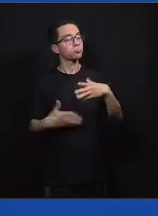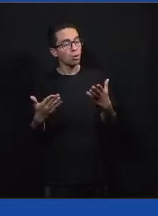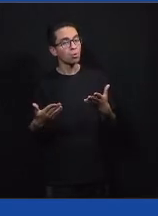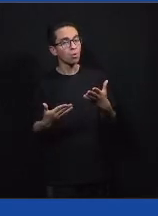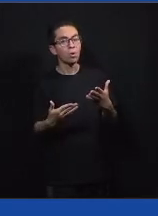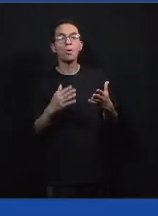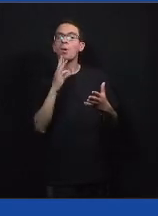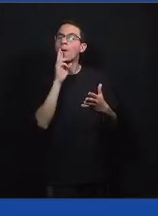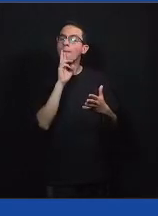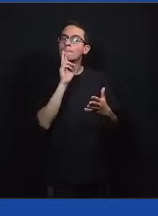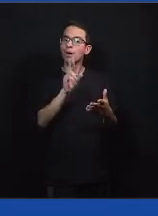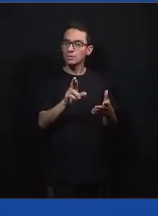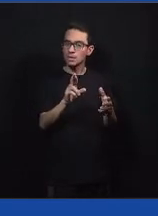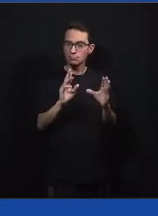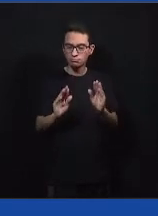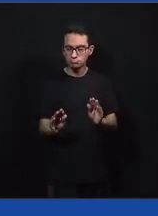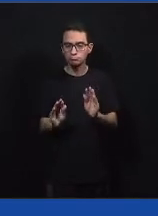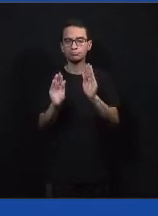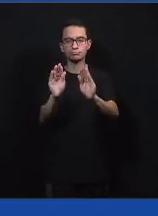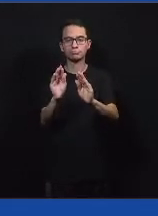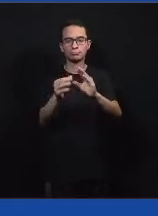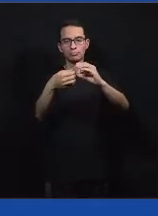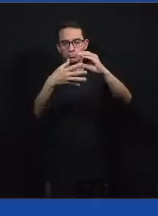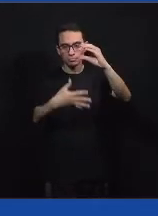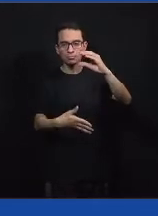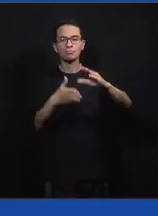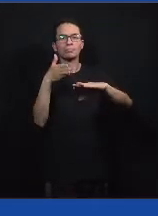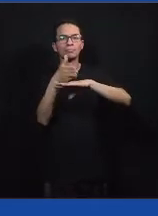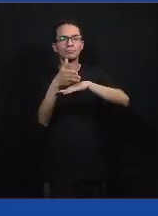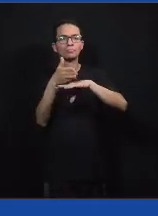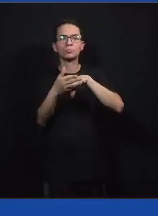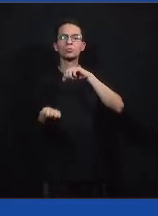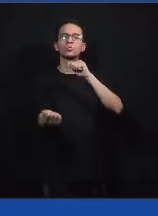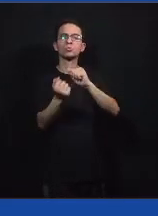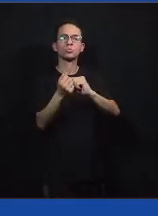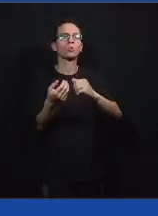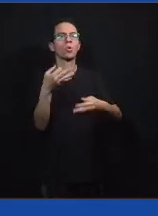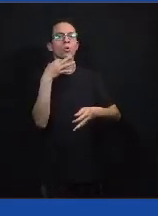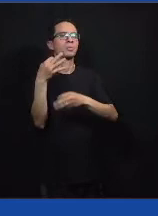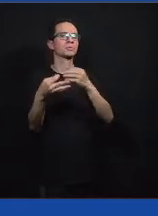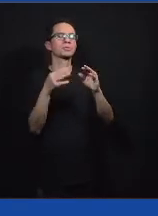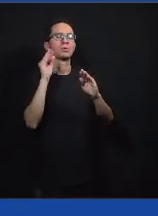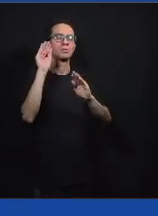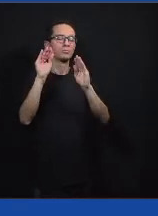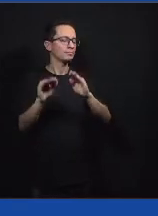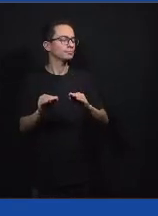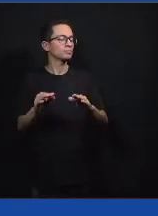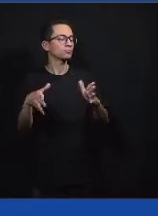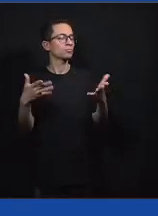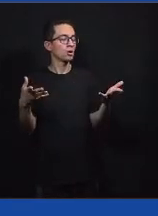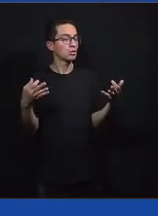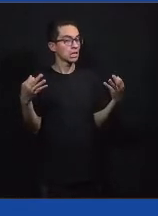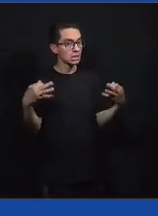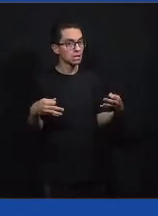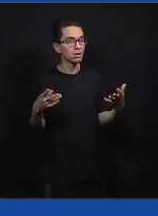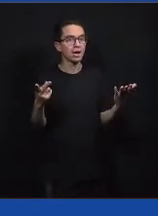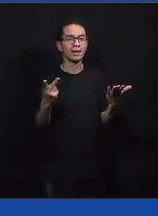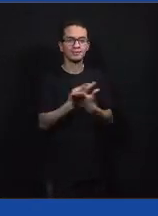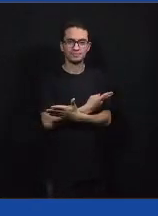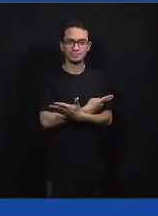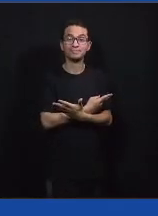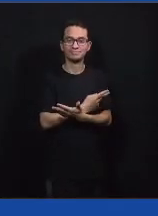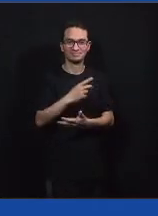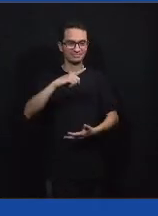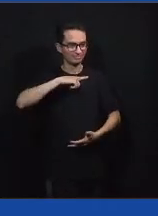chat a sua resposta e aí aqui os participantes que estão conosco irão também faz e quais são as que